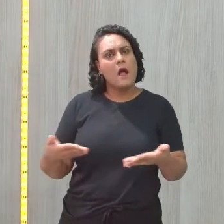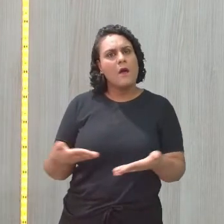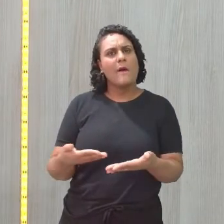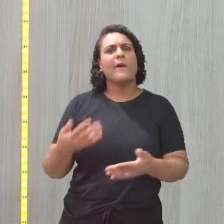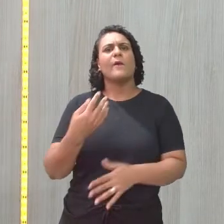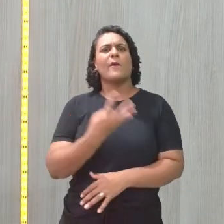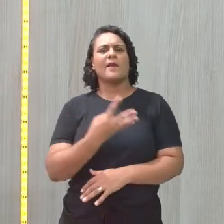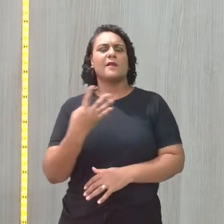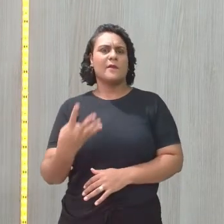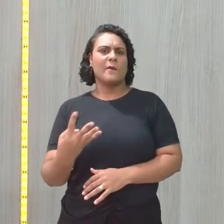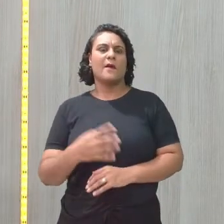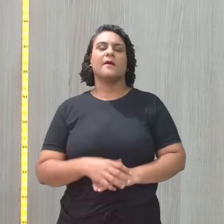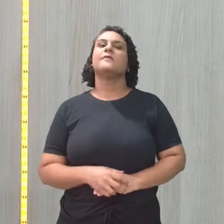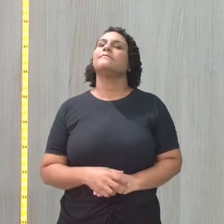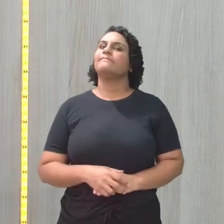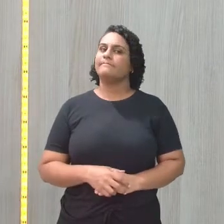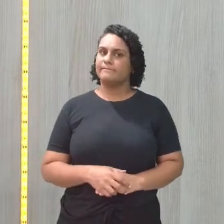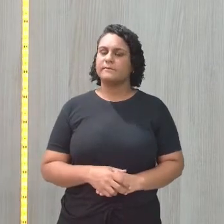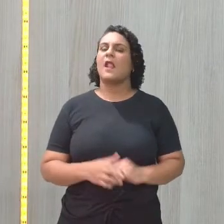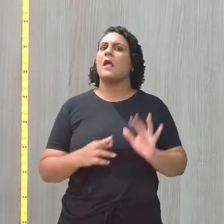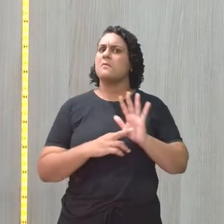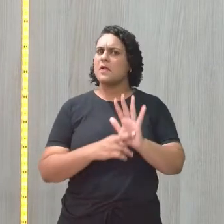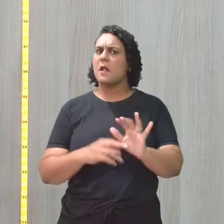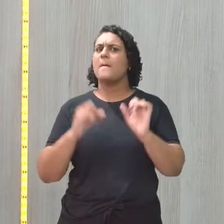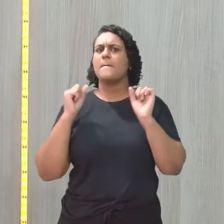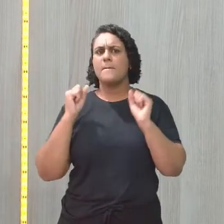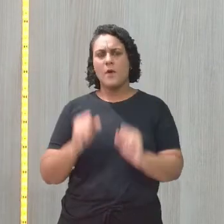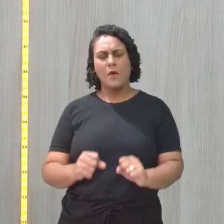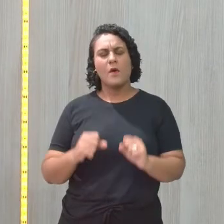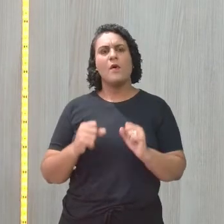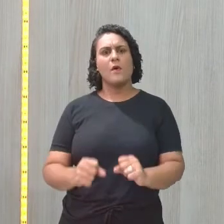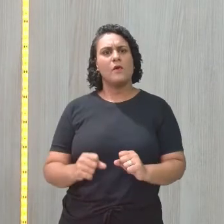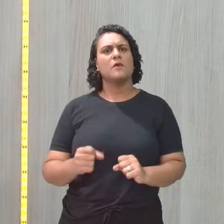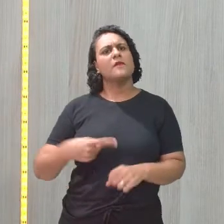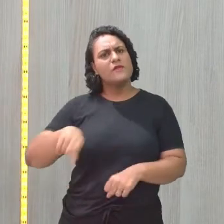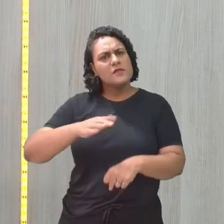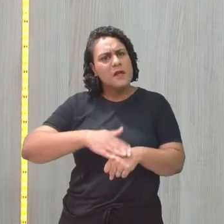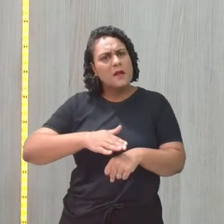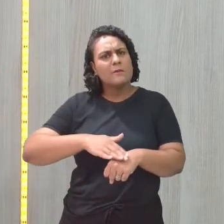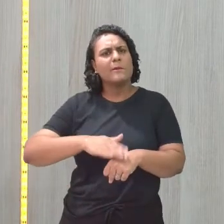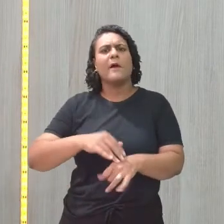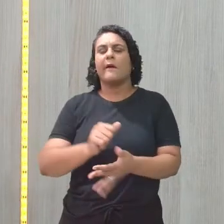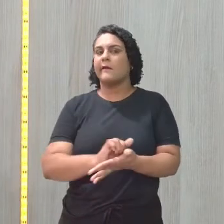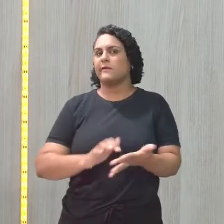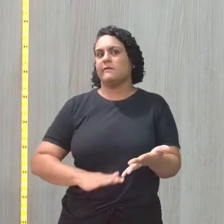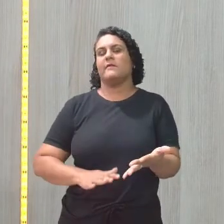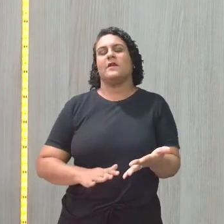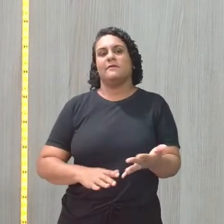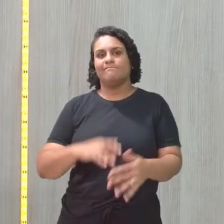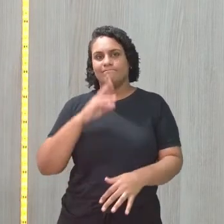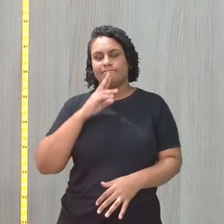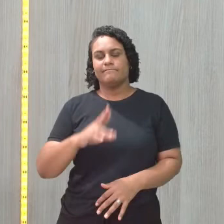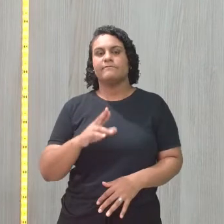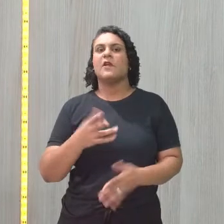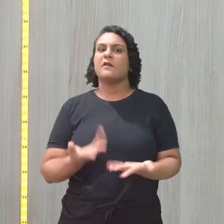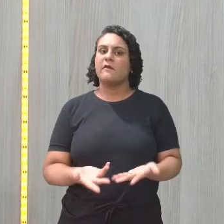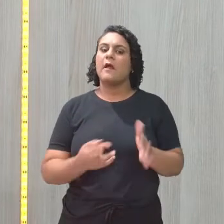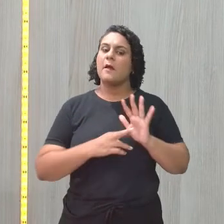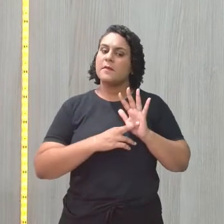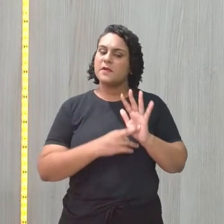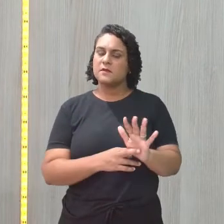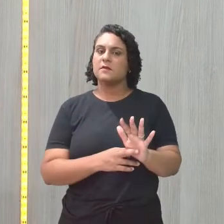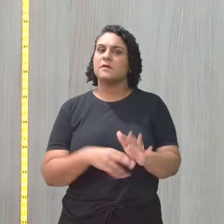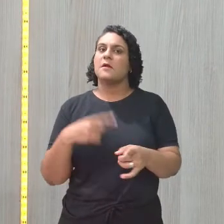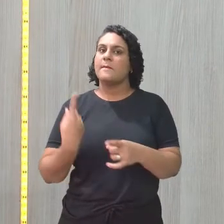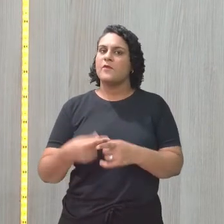com 44. Aí você coloca, você mesmo pode fazer a sua atividade, certo? E vai escrevendo aí, porque